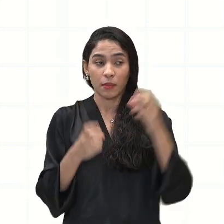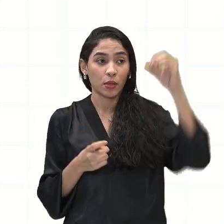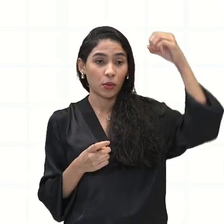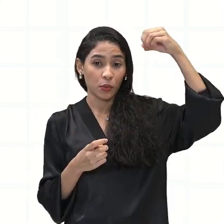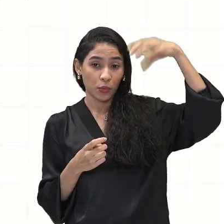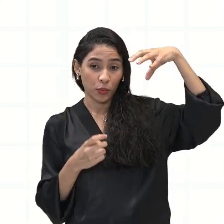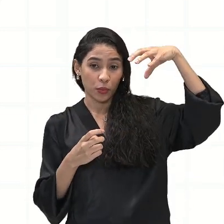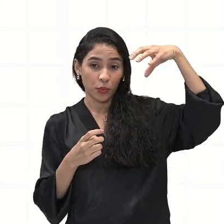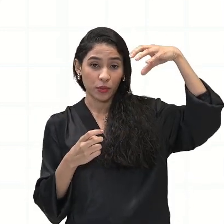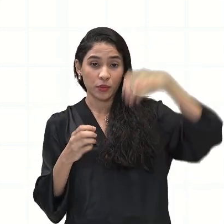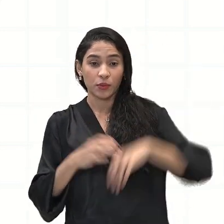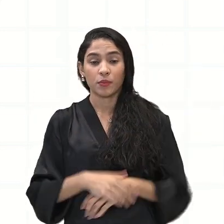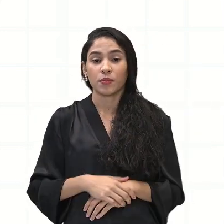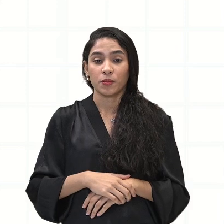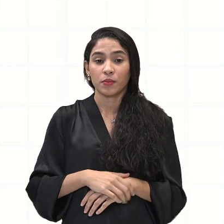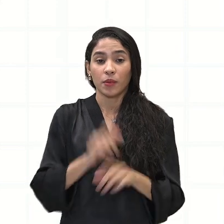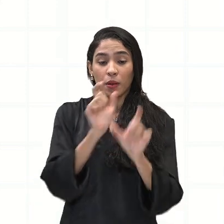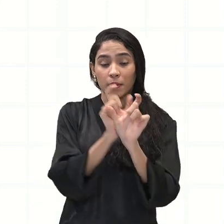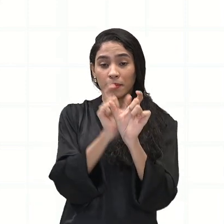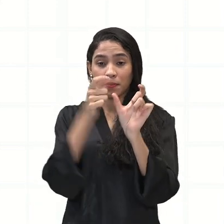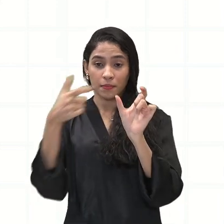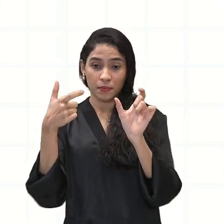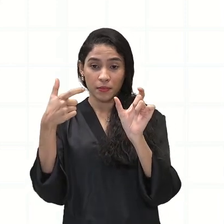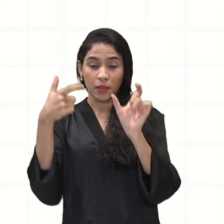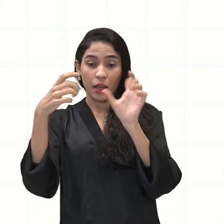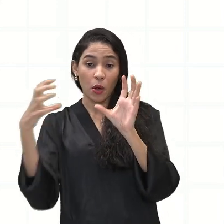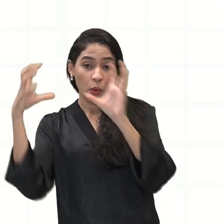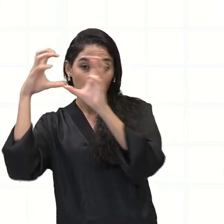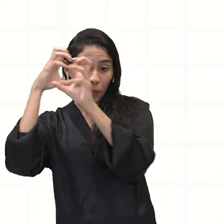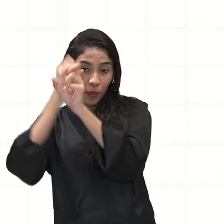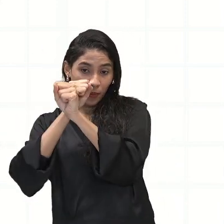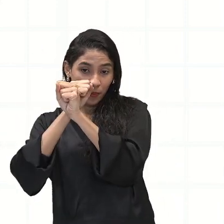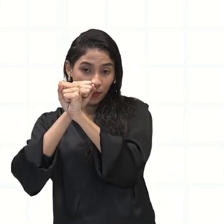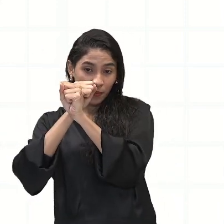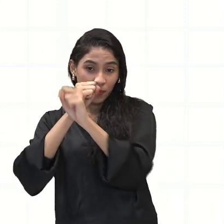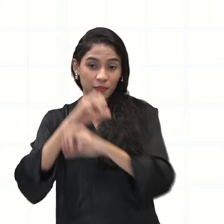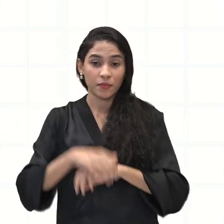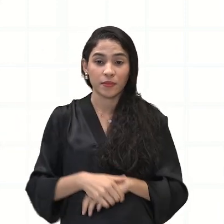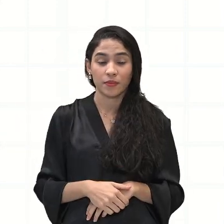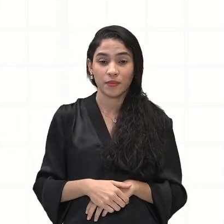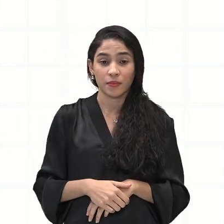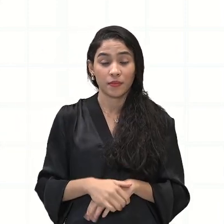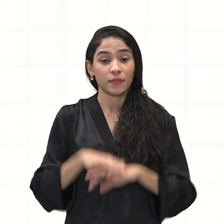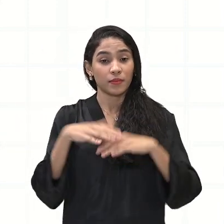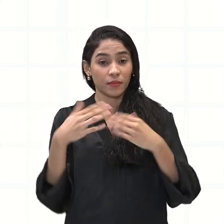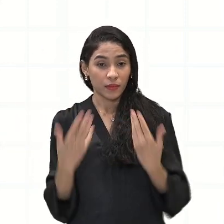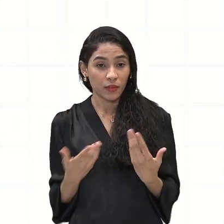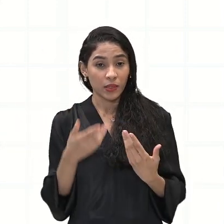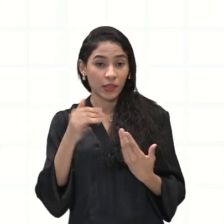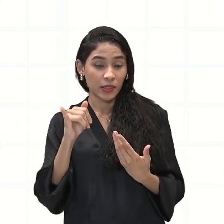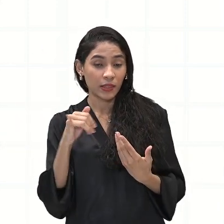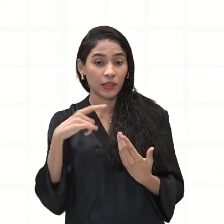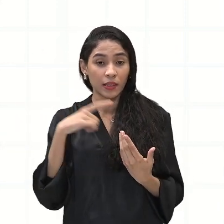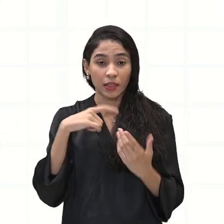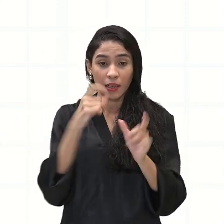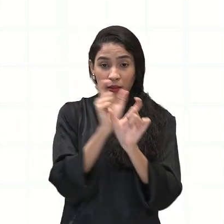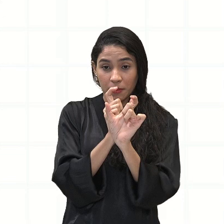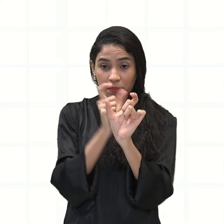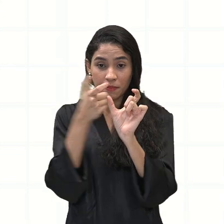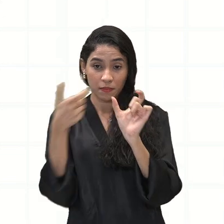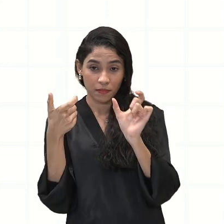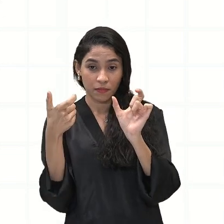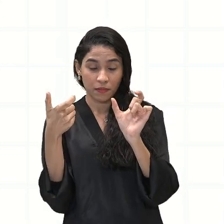luz é oposição à escuridão. Logo, se temos oposição